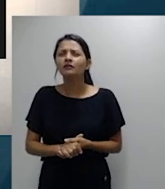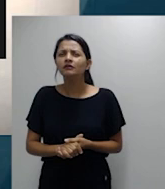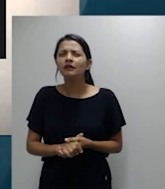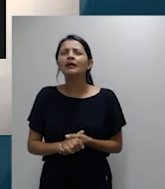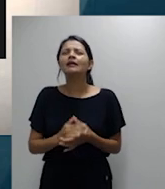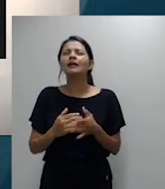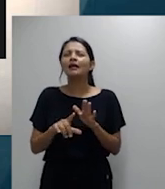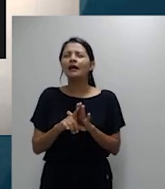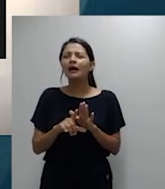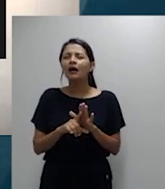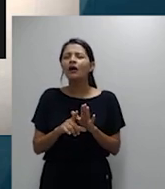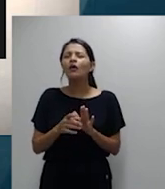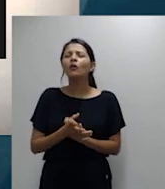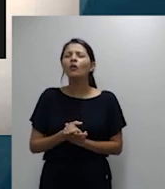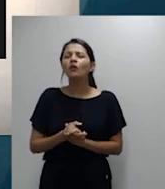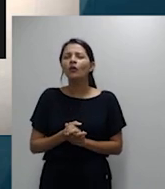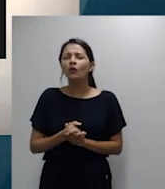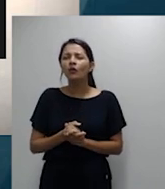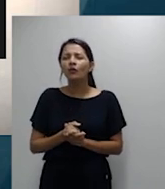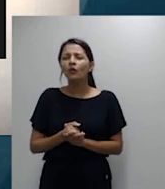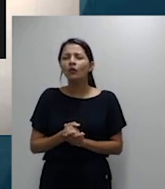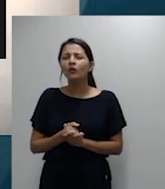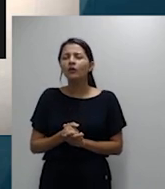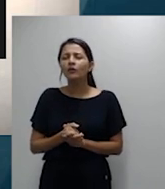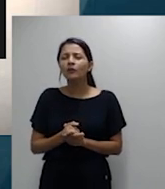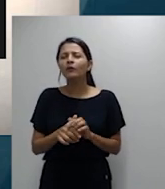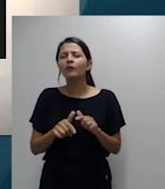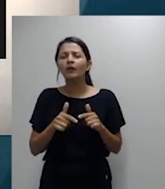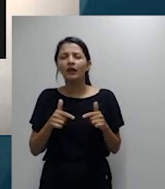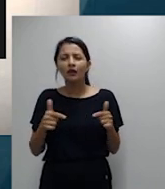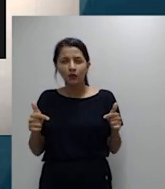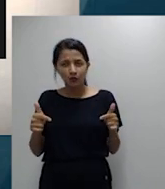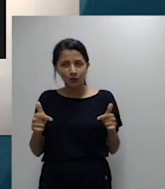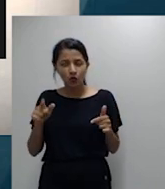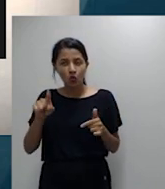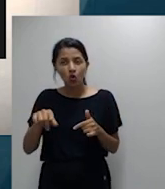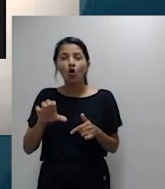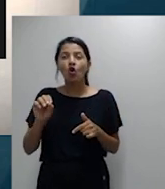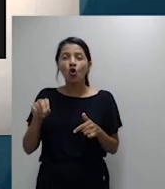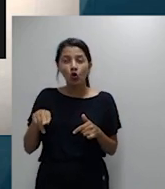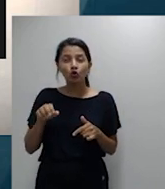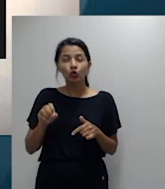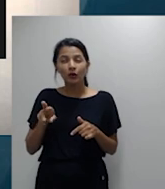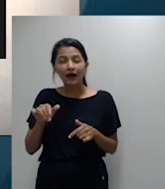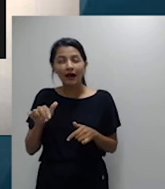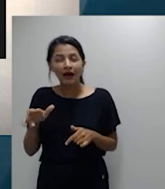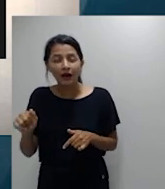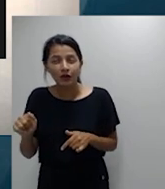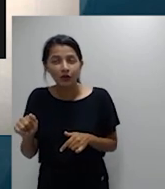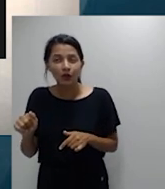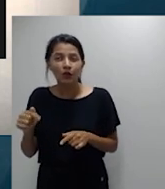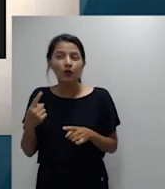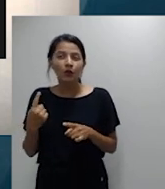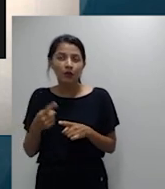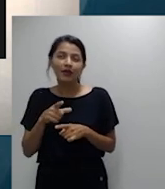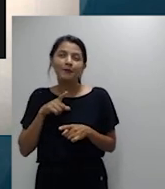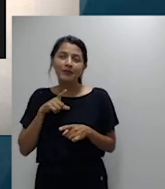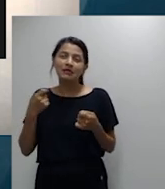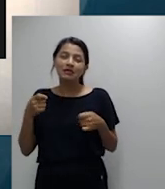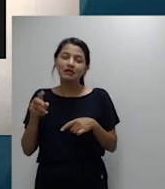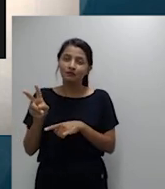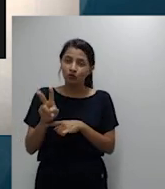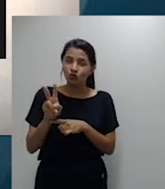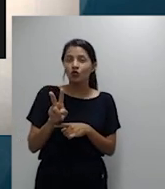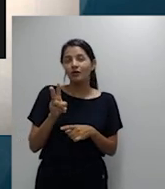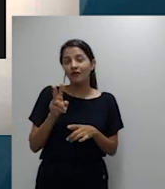legal porque eu sou em que horário uma vez deste na manutenção da família